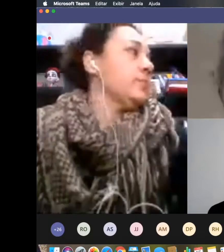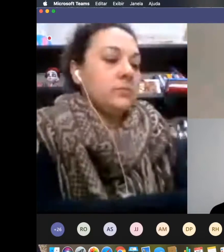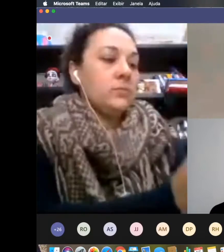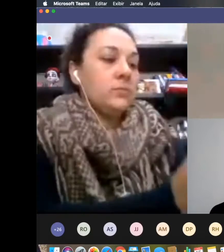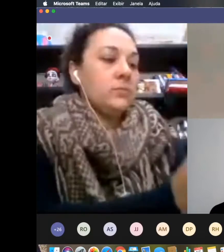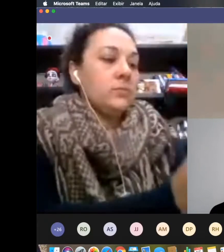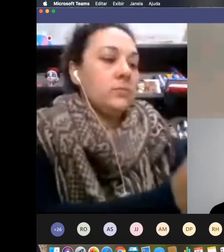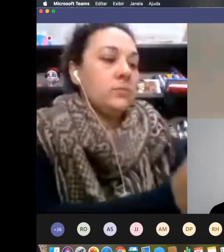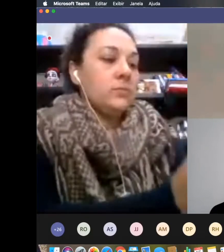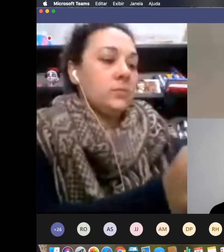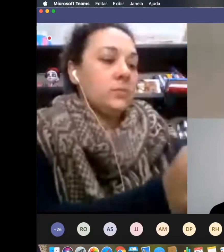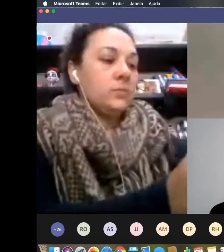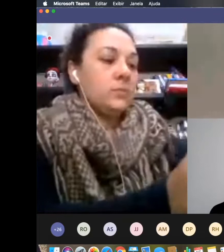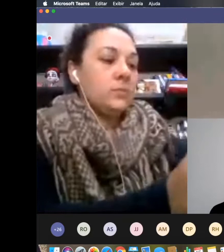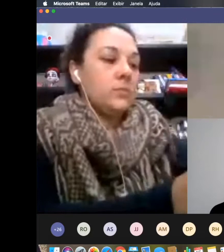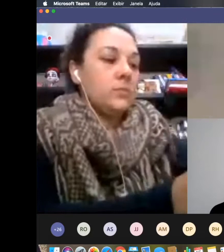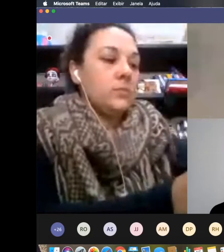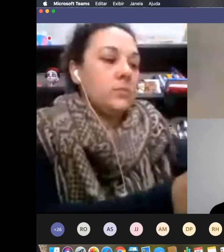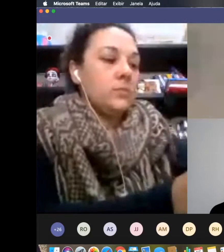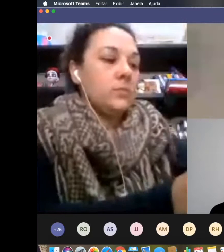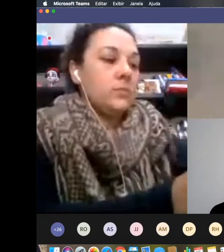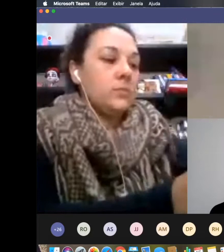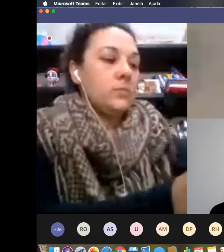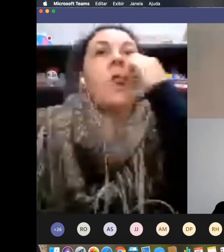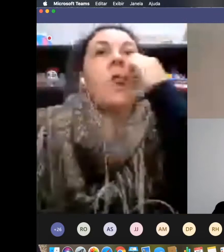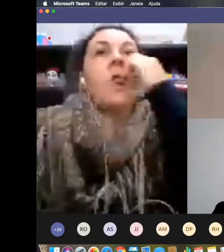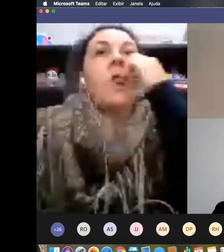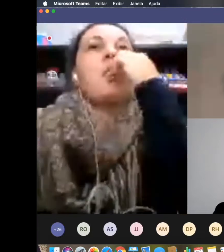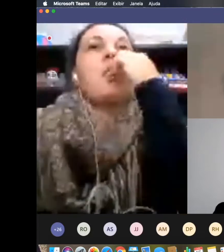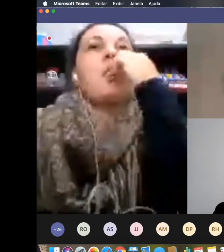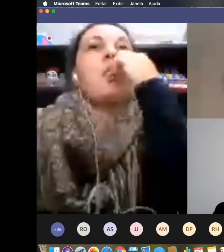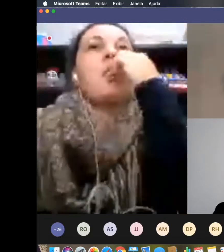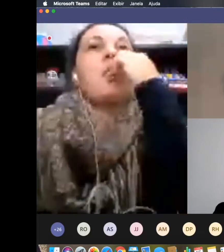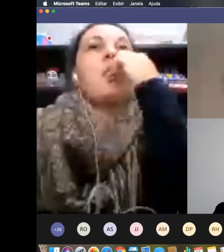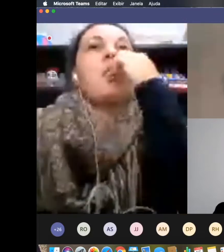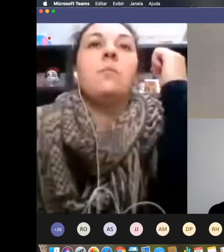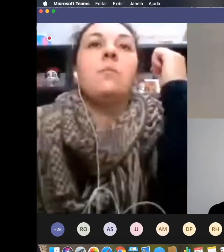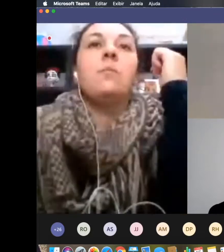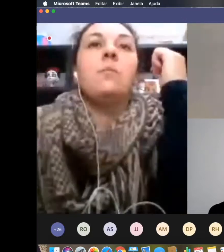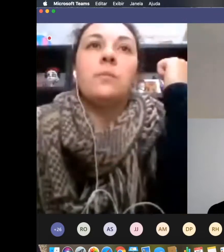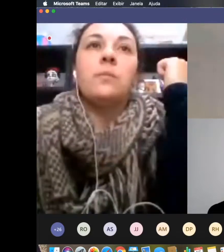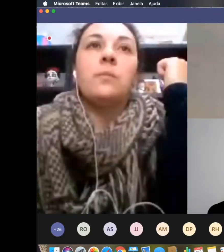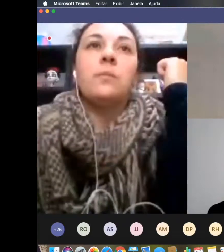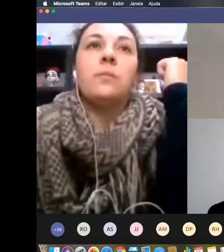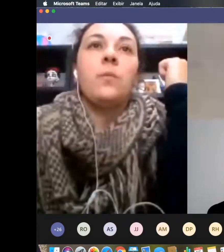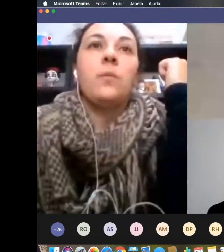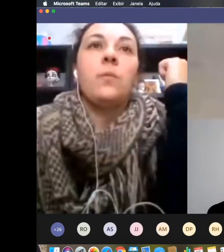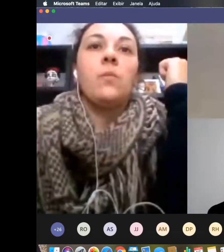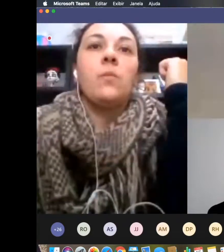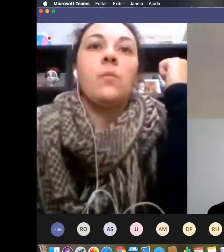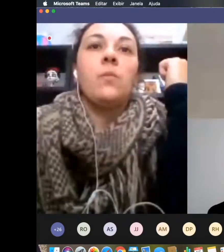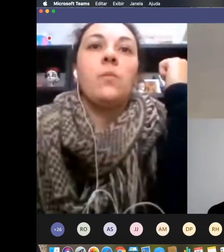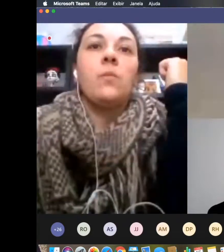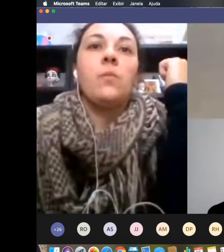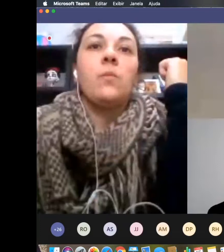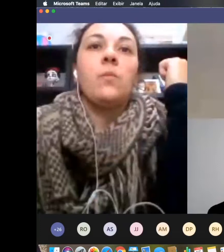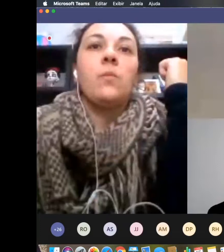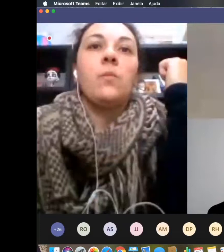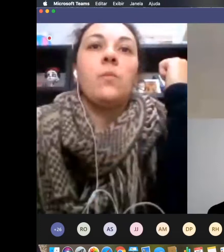a todos, né? Mas era diferente da condição dos big data, né? Qual é a diferença? A biblioteca de Babel,